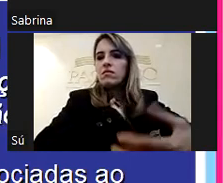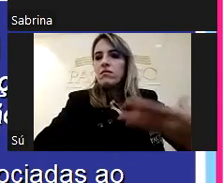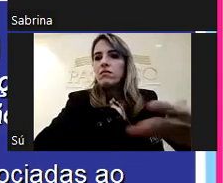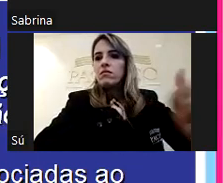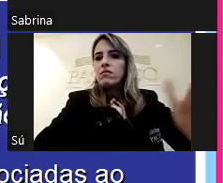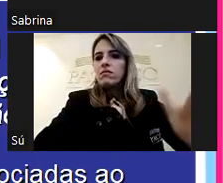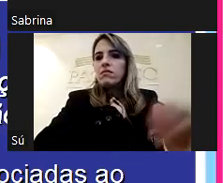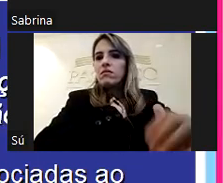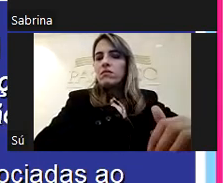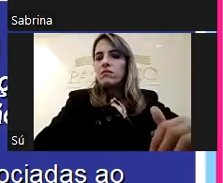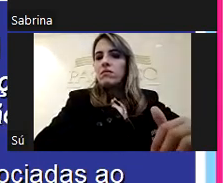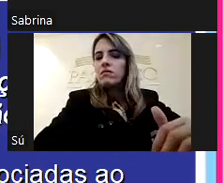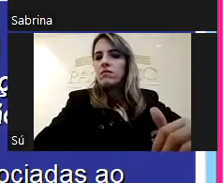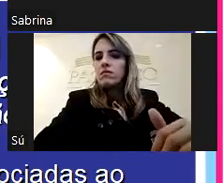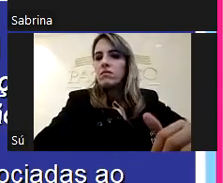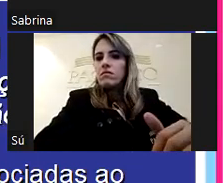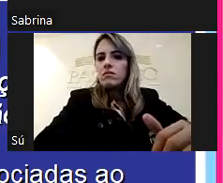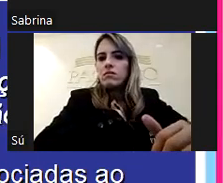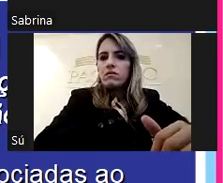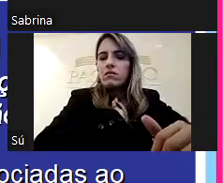estão associadas ao psicológico.